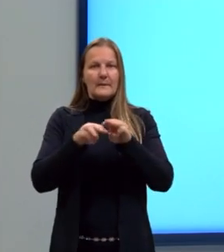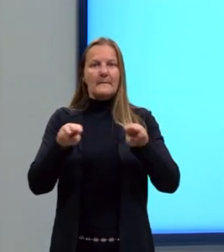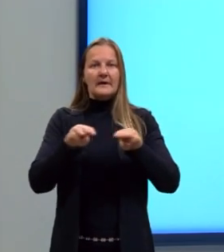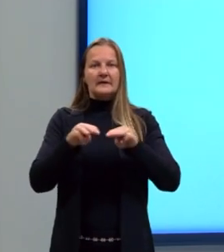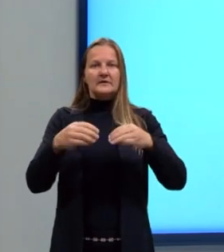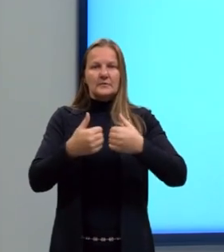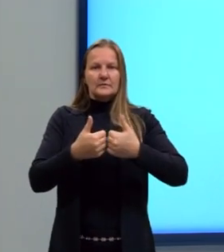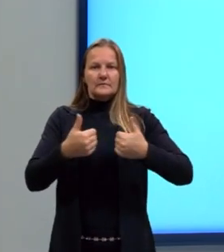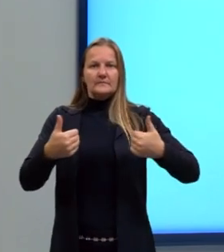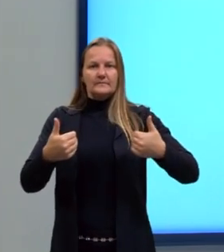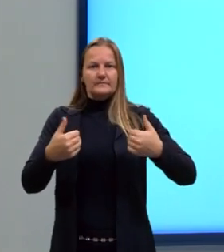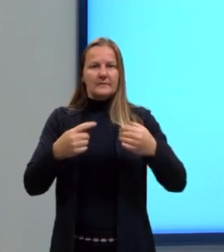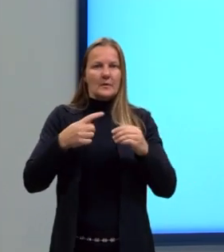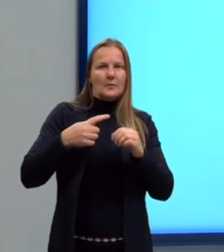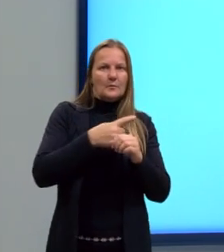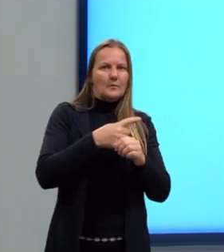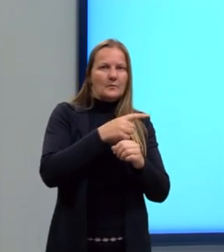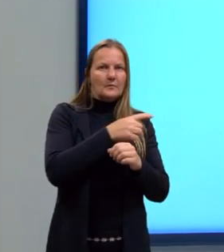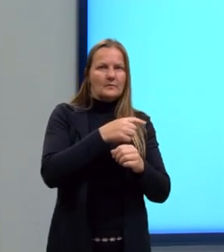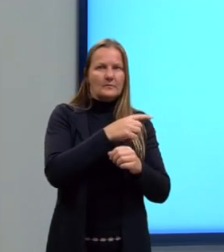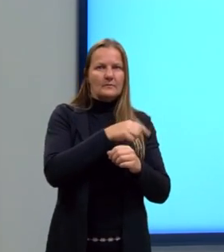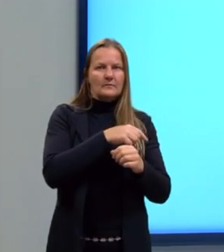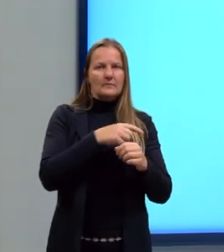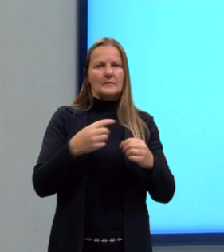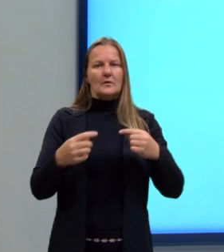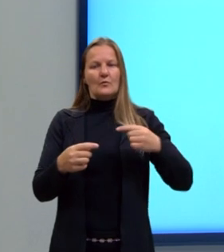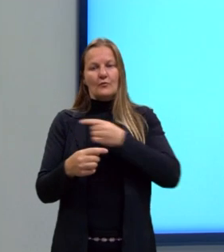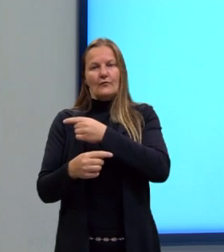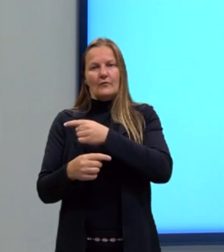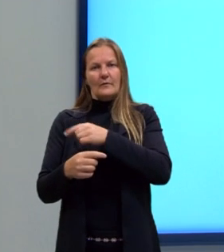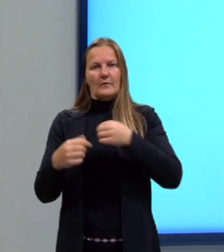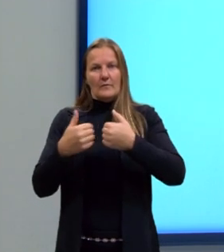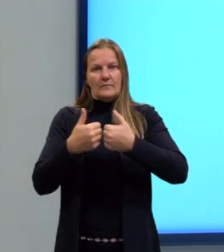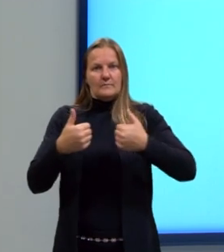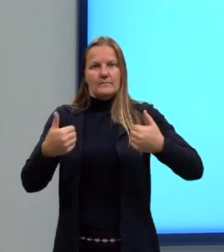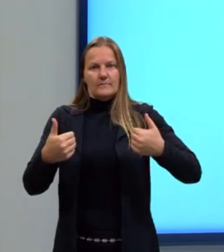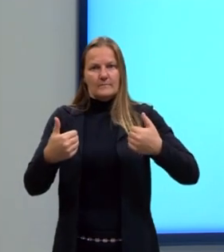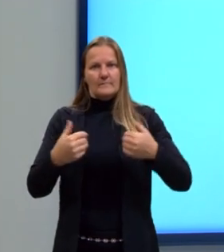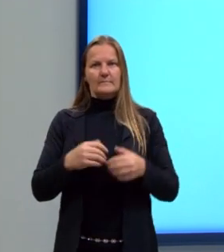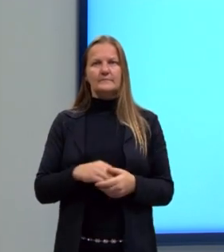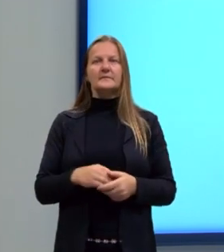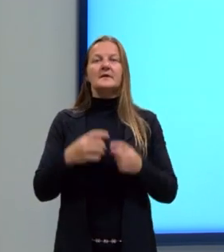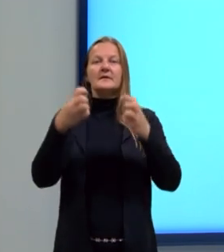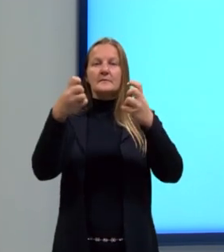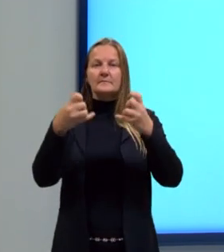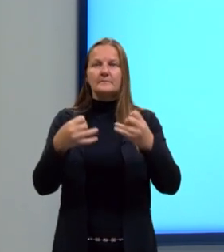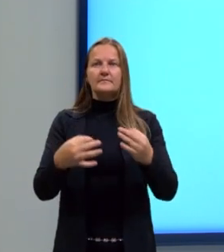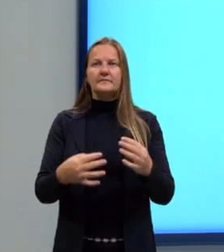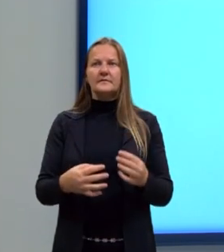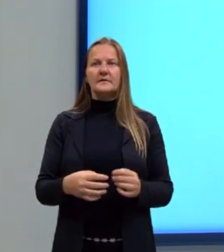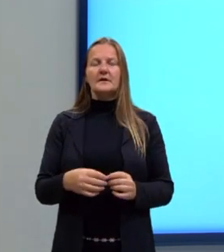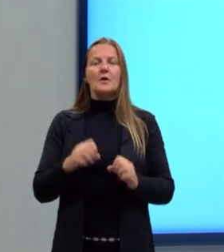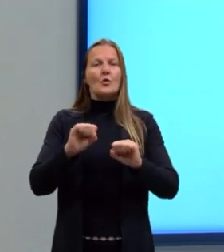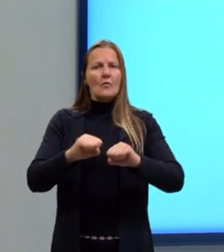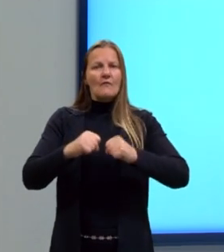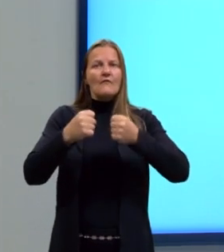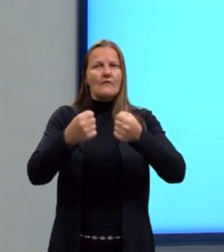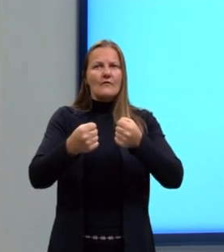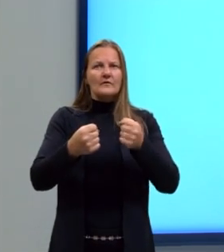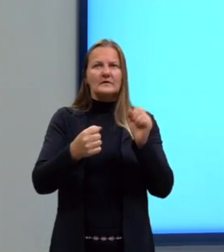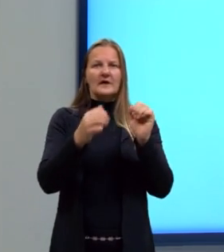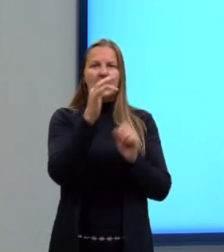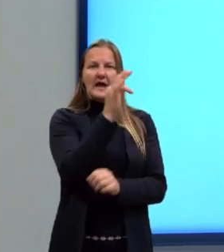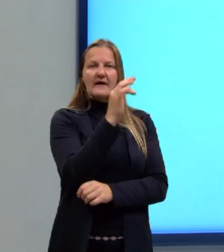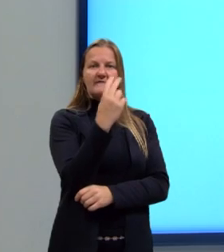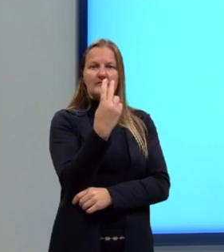direcionada para fora né porque os dois querem se afastar Tá Mais especificamente essas forças que aqui Eu só